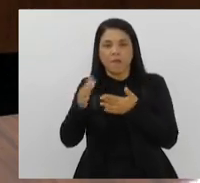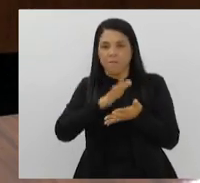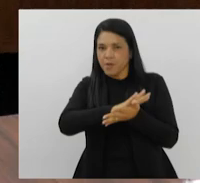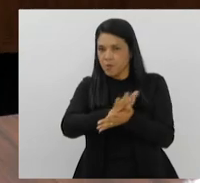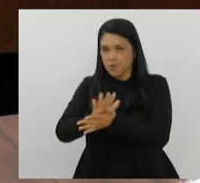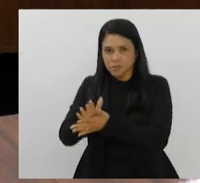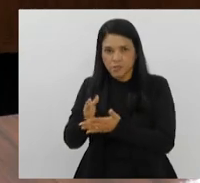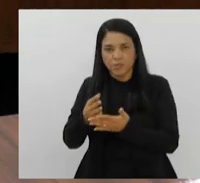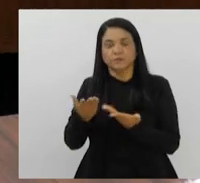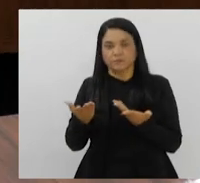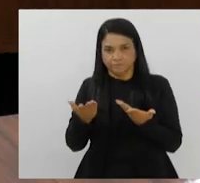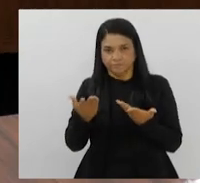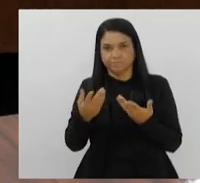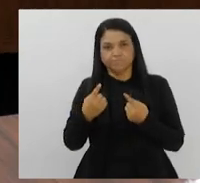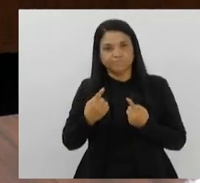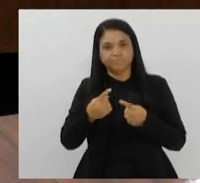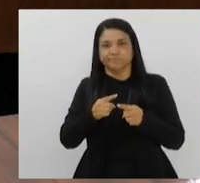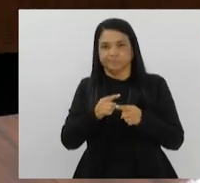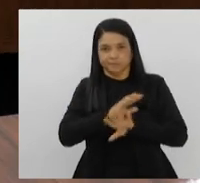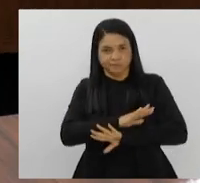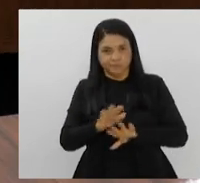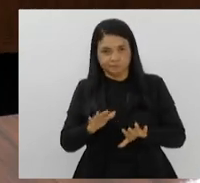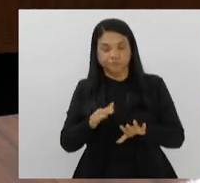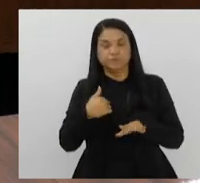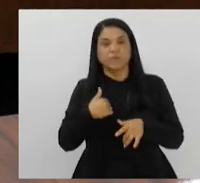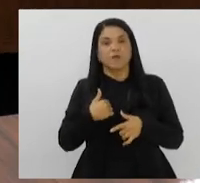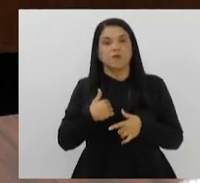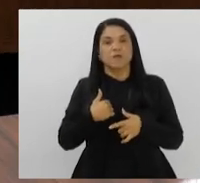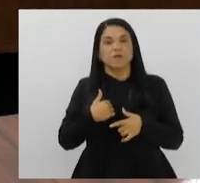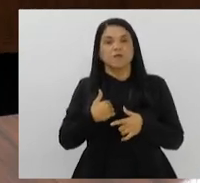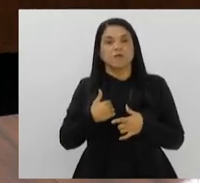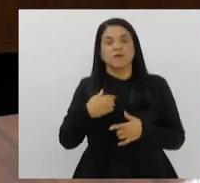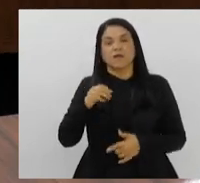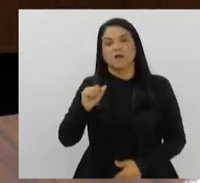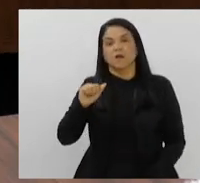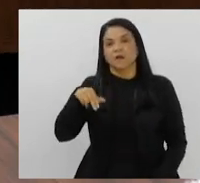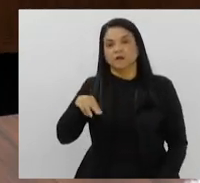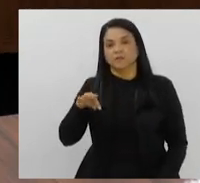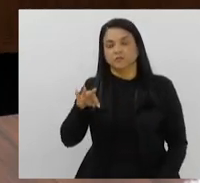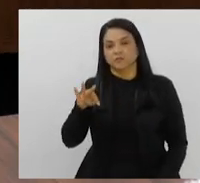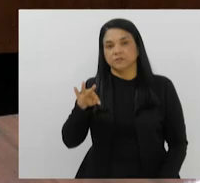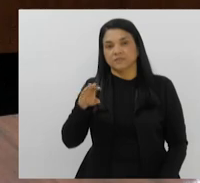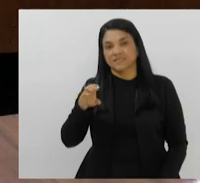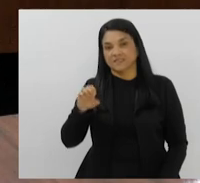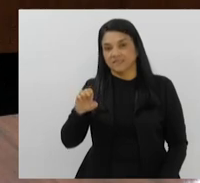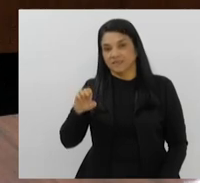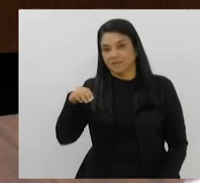preconceito, principalmente a posição antissemitista que tem.